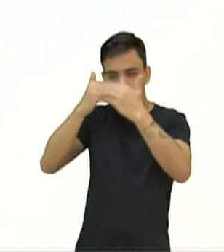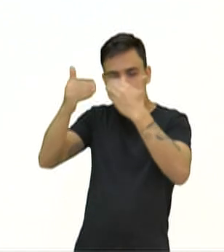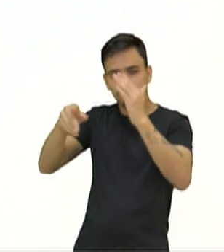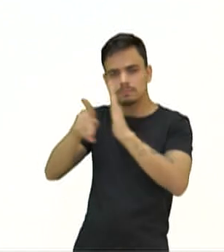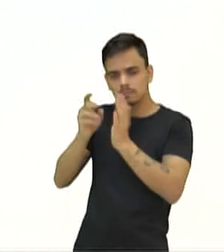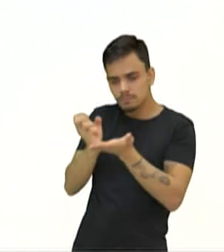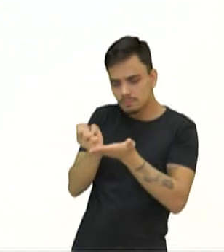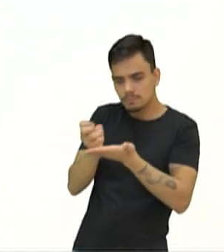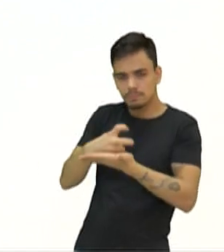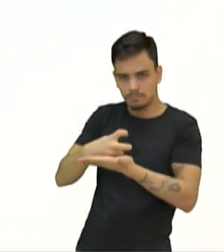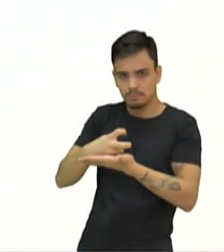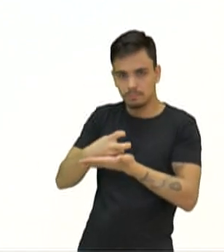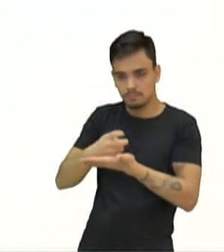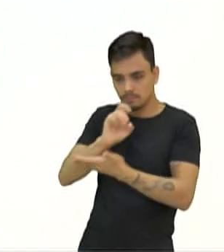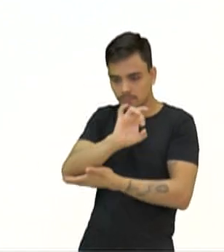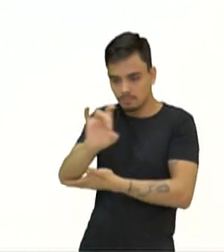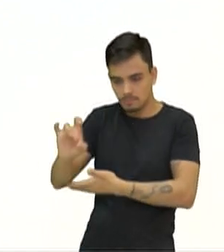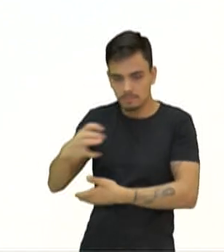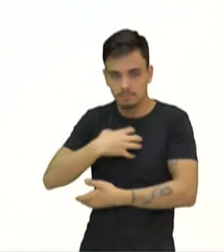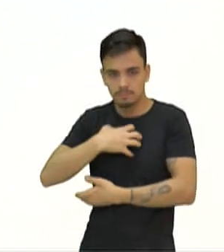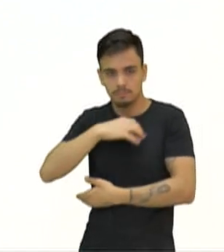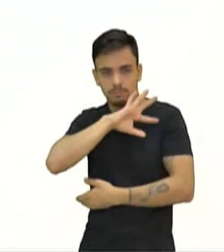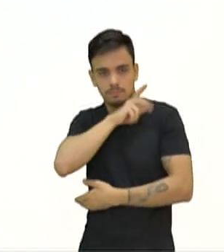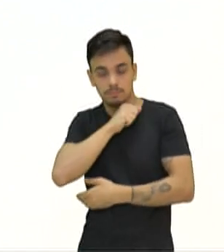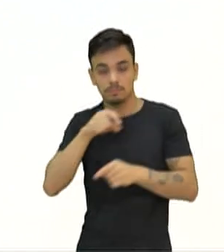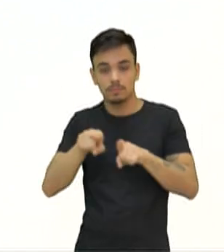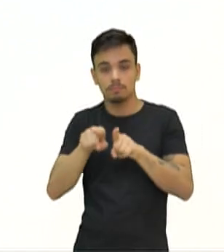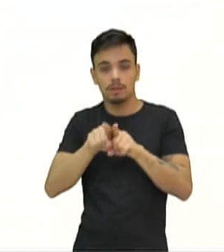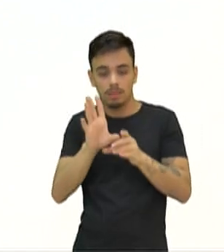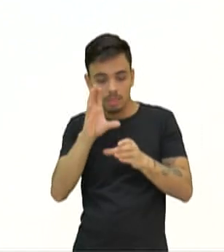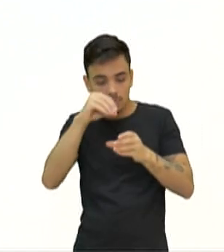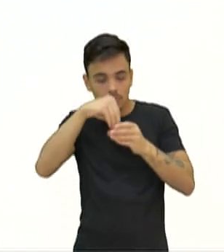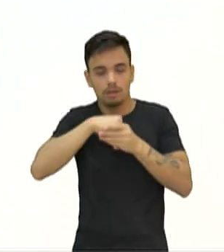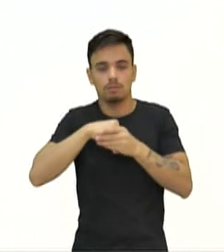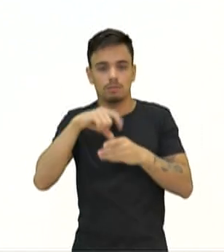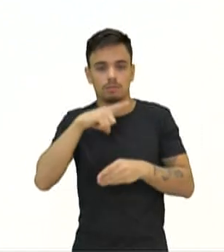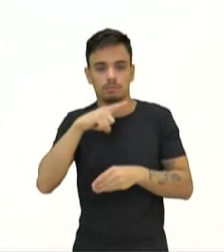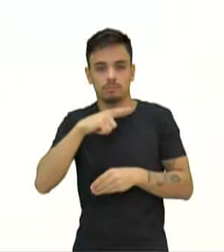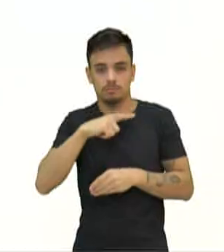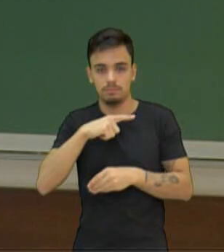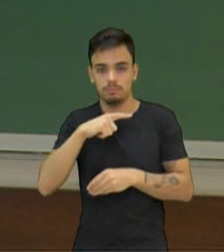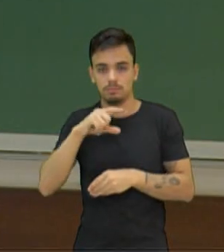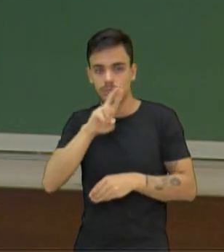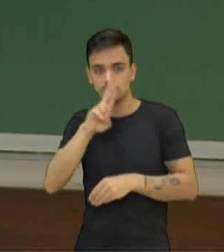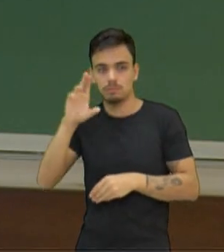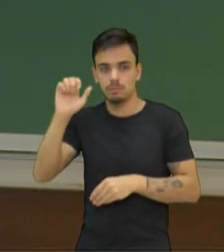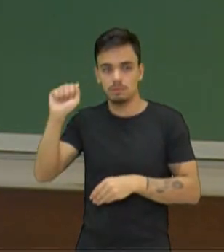embrionário daquela espécie. E essa cavidade interna, que a gente vai chamar de arquêntero, é também conhecido como